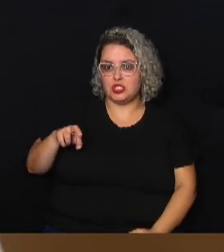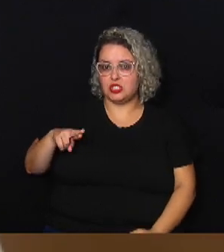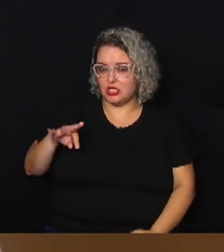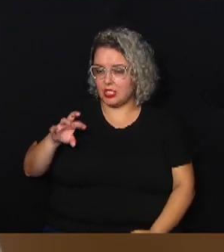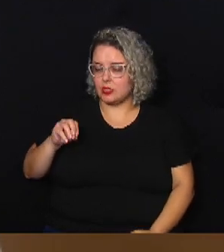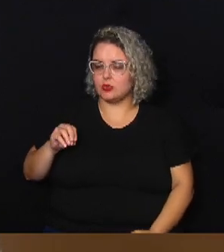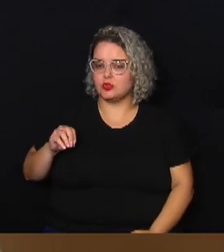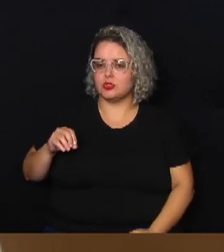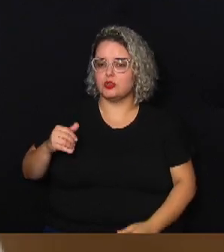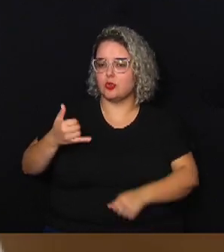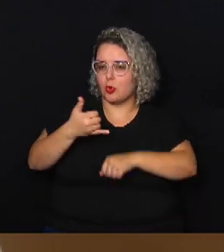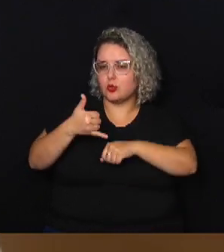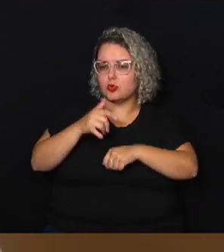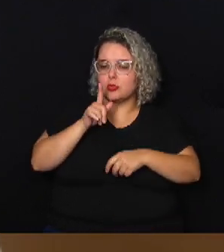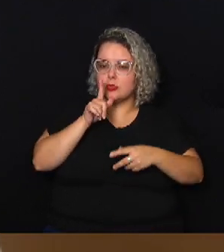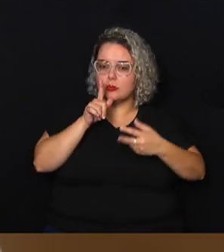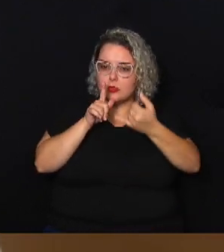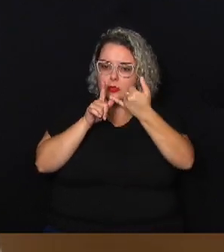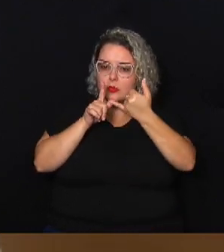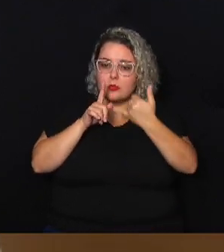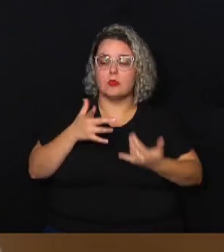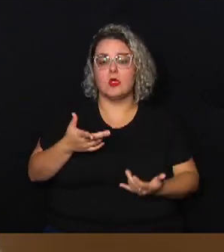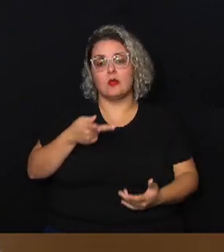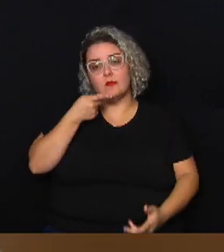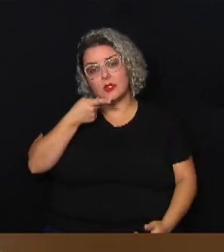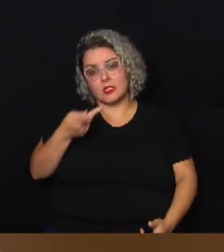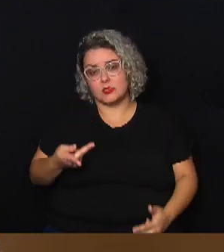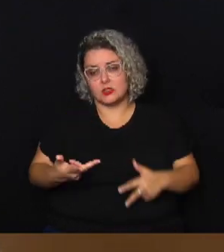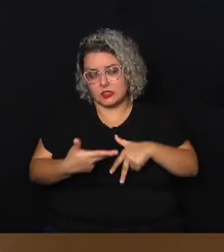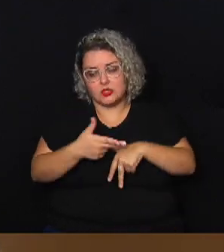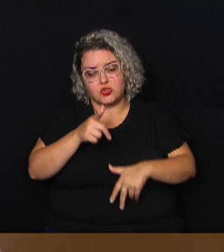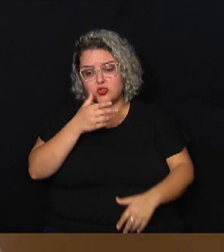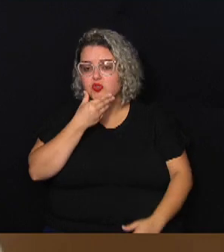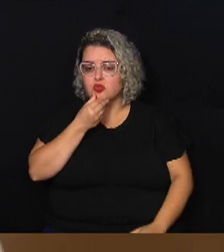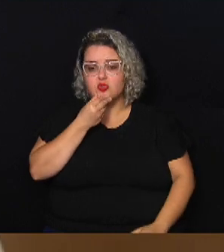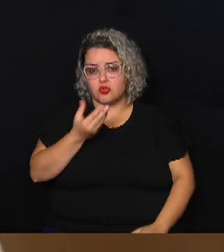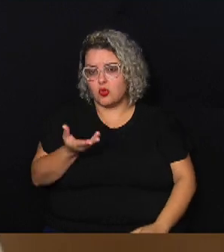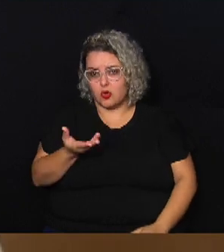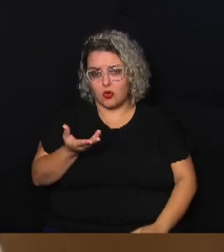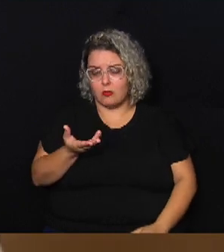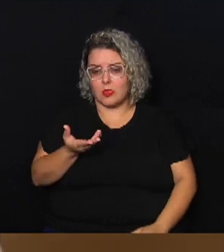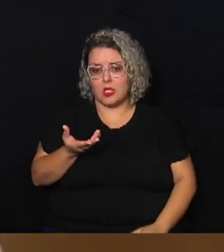gente está falando de cirurgia de homem, mas a própria